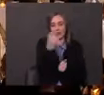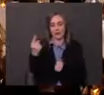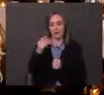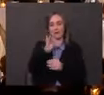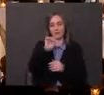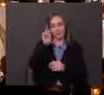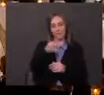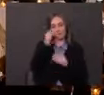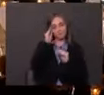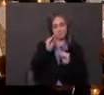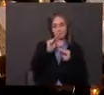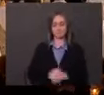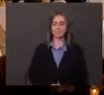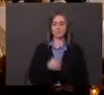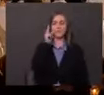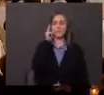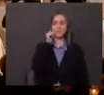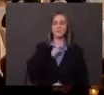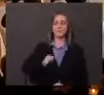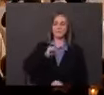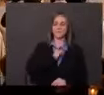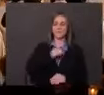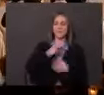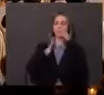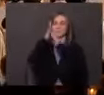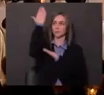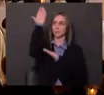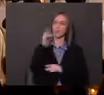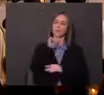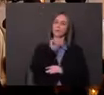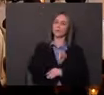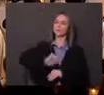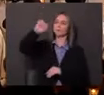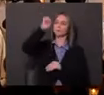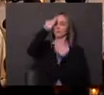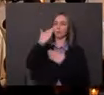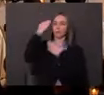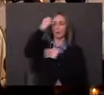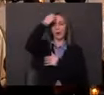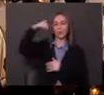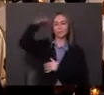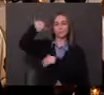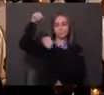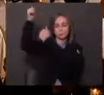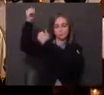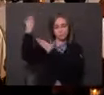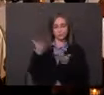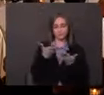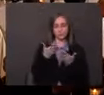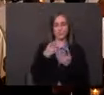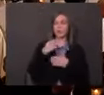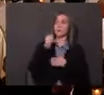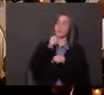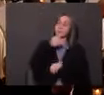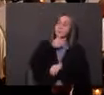Ojcze nasz, któryś jest w niebie, święcie imię Twoje, przyjdź królestwo Twoje, bądź wola Twoja, jako